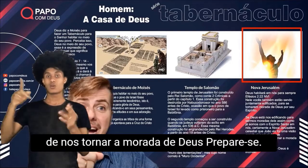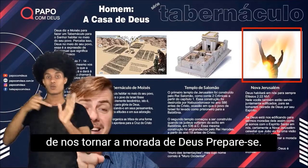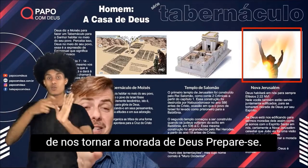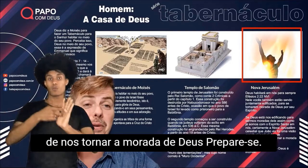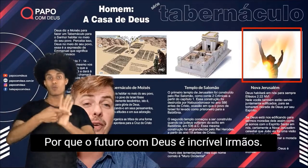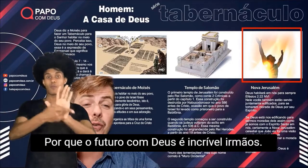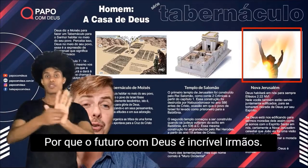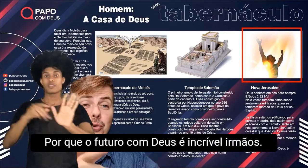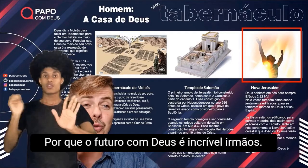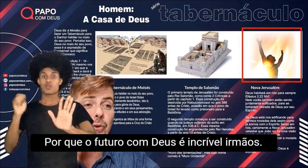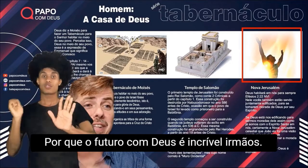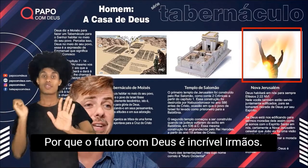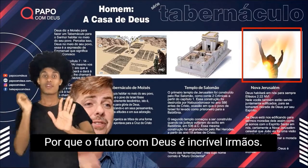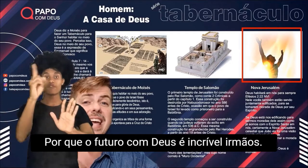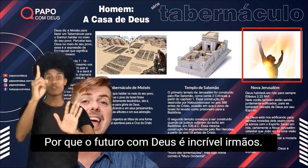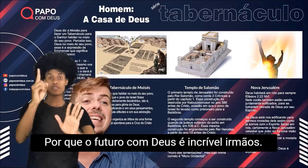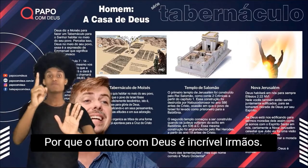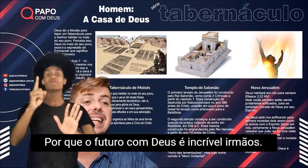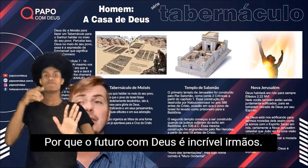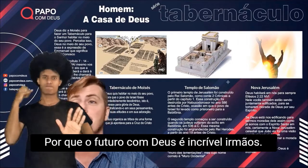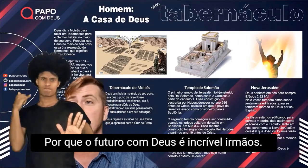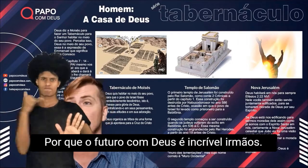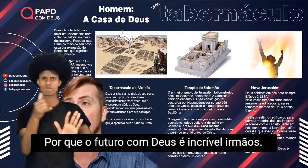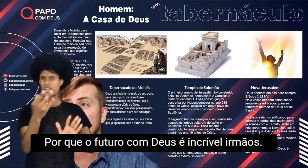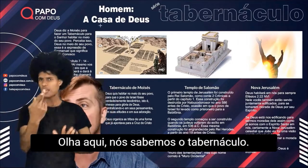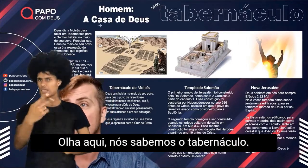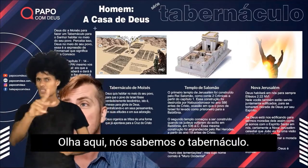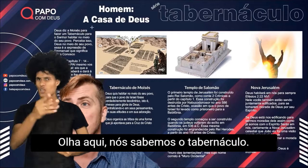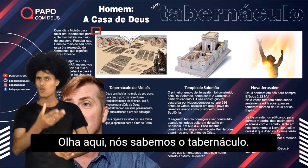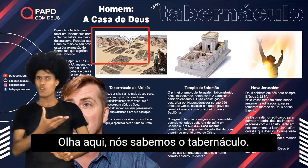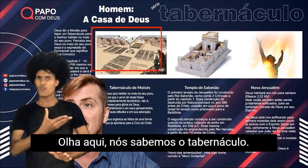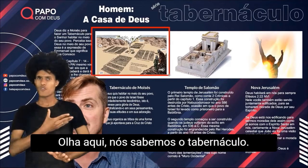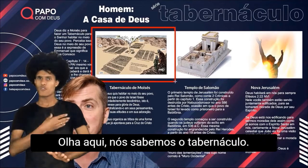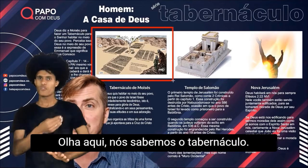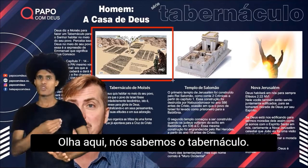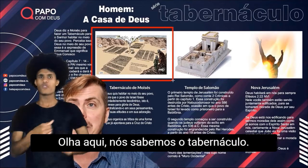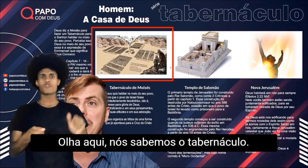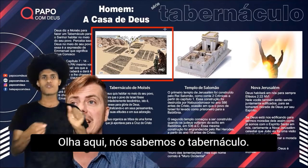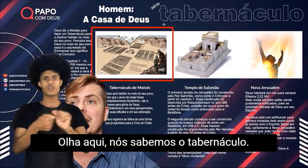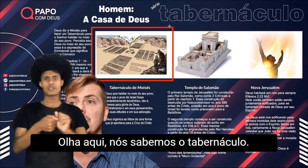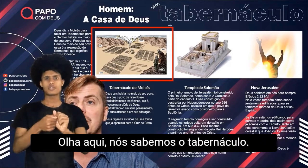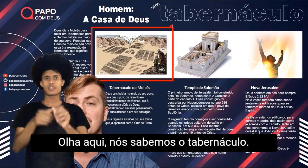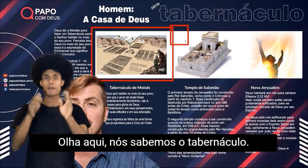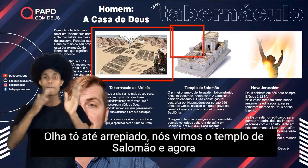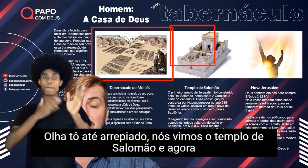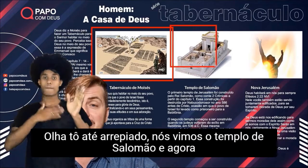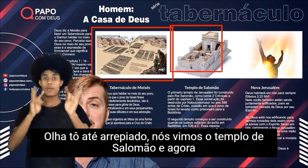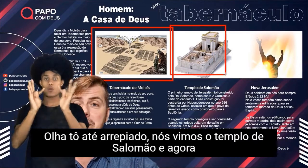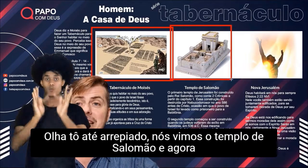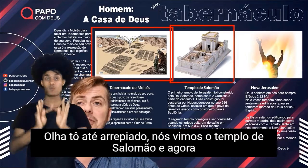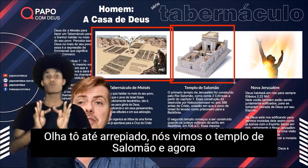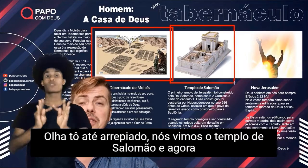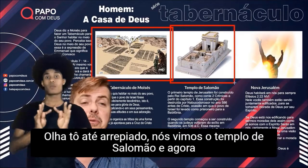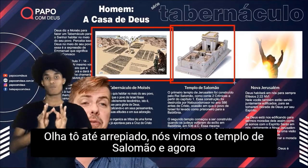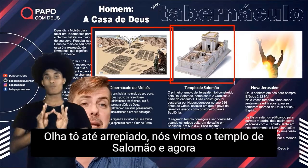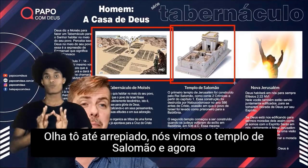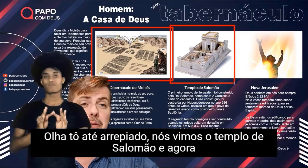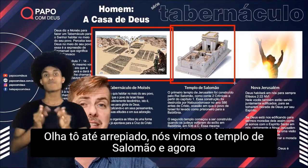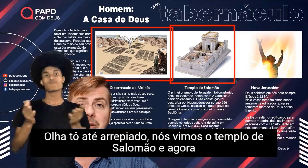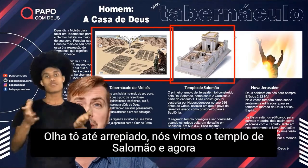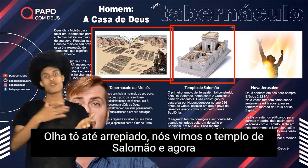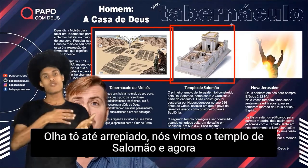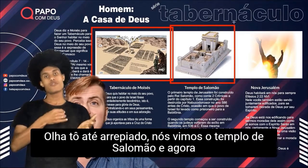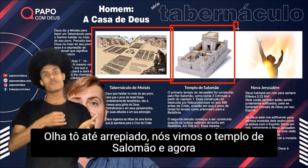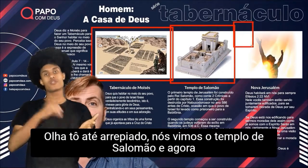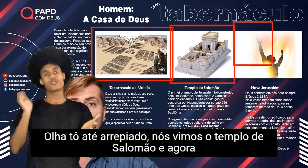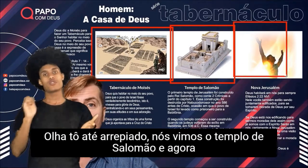Deus. Prepare-se, porque o futuro com Deus é incrível, irmãos. Olha aqui. Nós sabemos do tabernáculo, olha, estou até arrepiado, nós vimos o templo